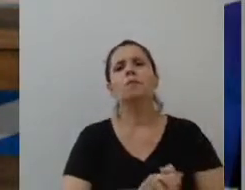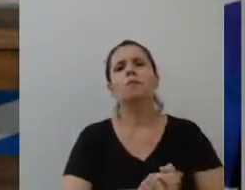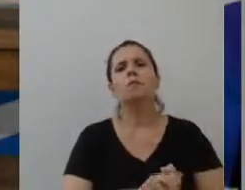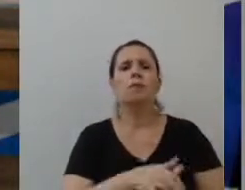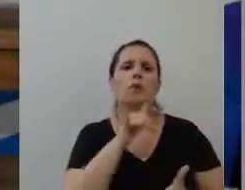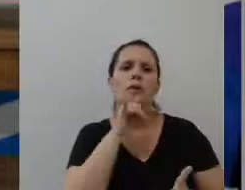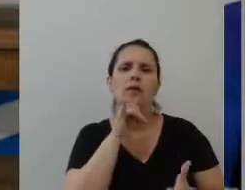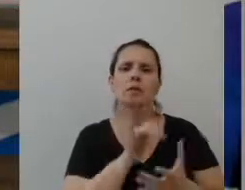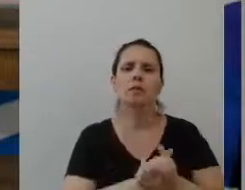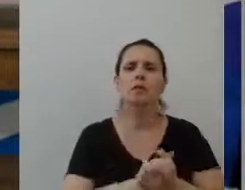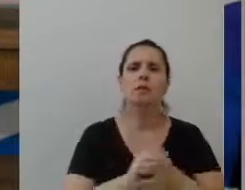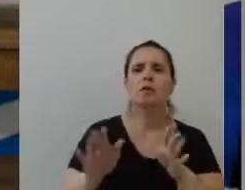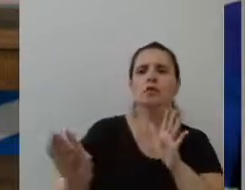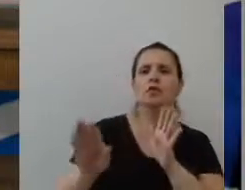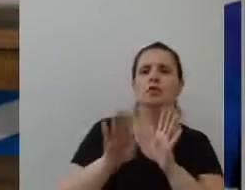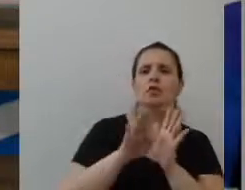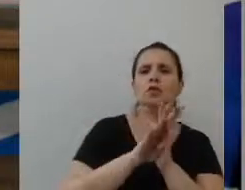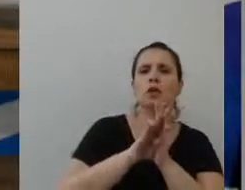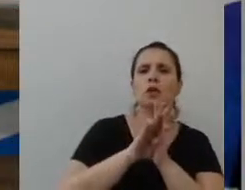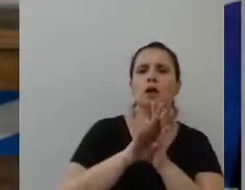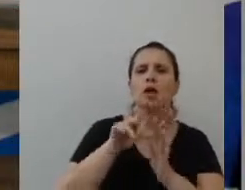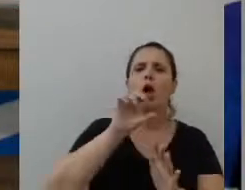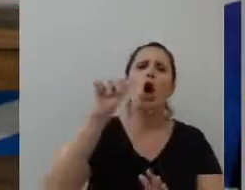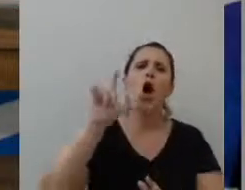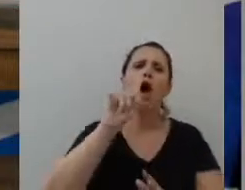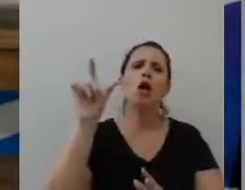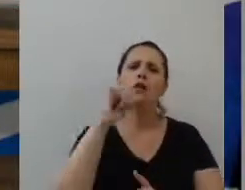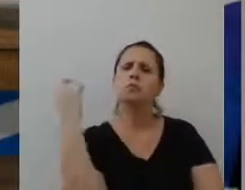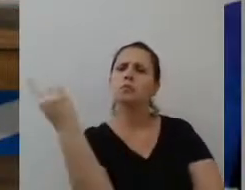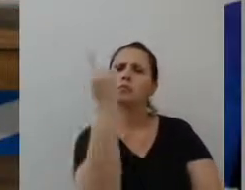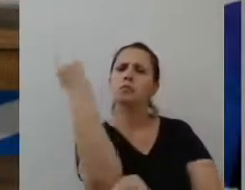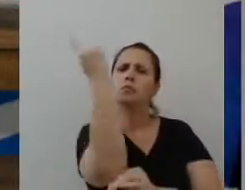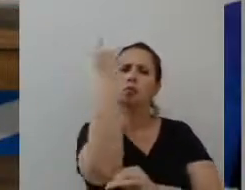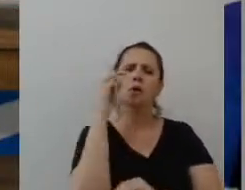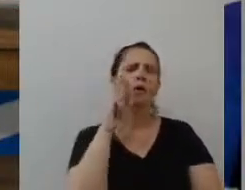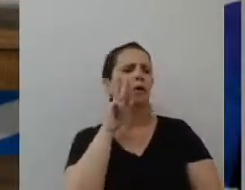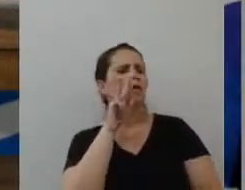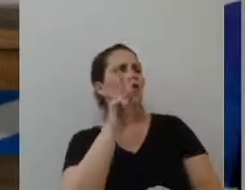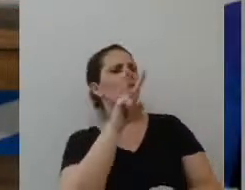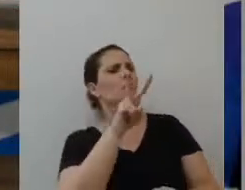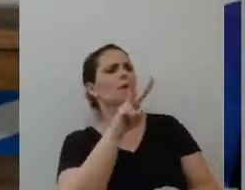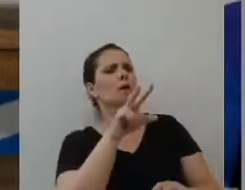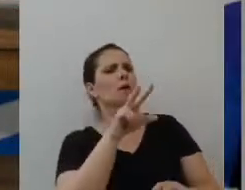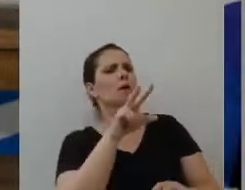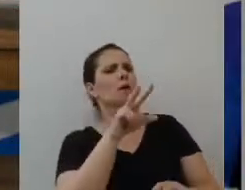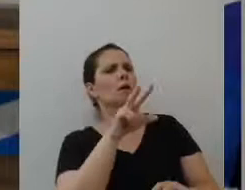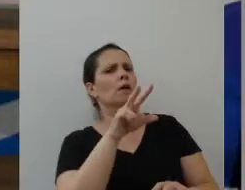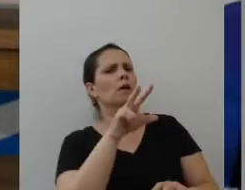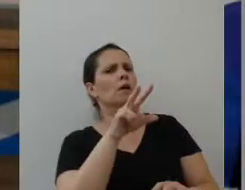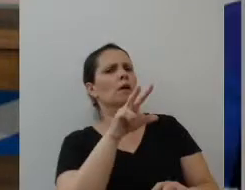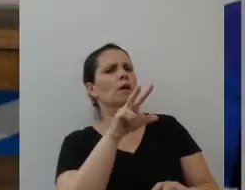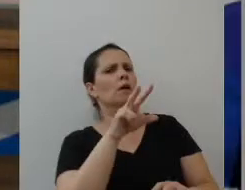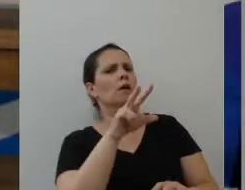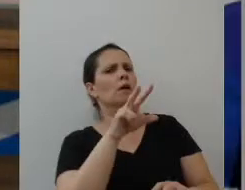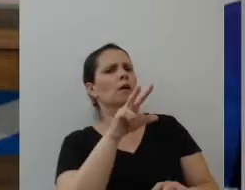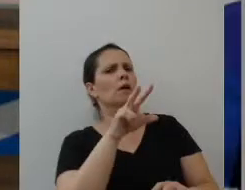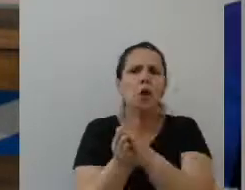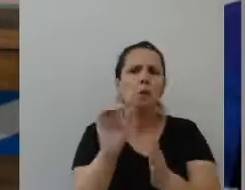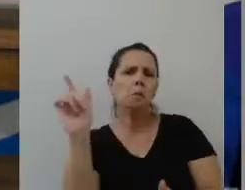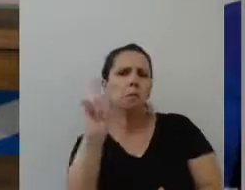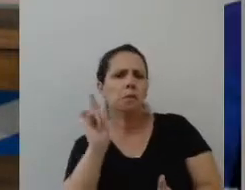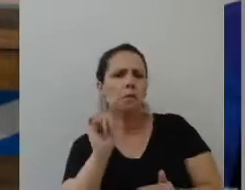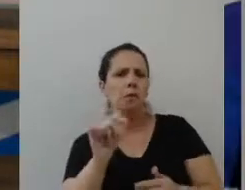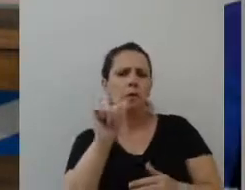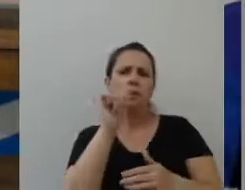chega, vou puxar a sardinha pro meu lado, tu chega lá no alto da Sé, em Olinda, aquela visão linda, pega uma tapioca, um refrigerante, e tu vê aquela